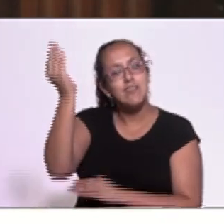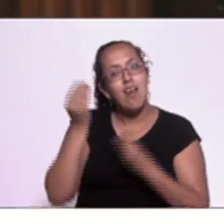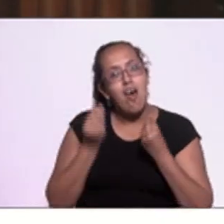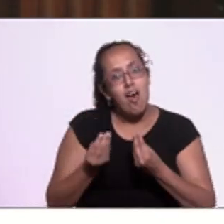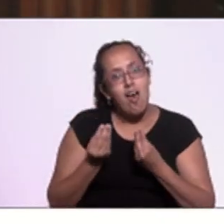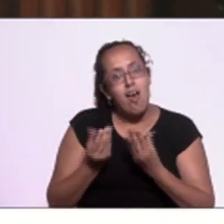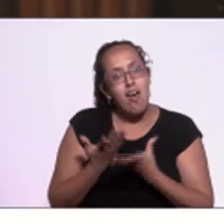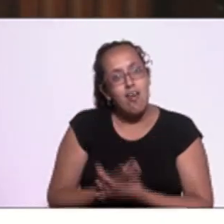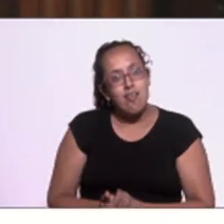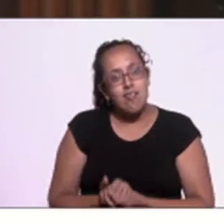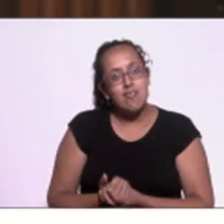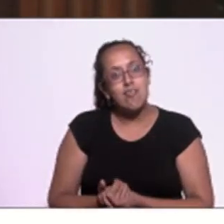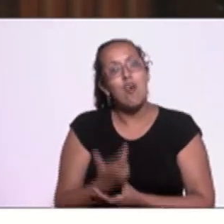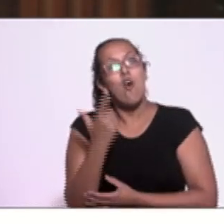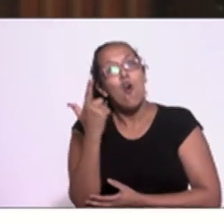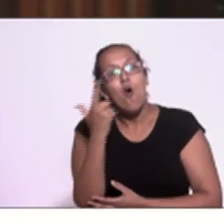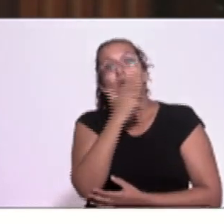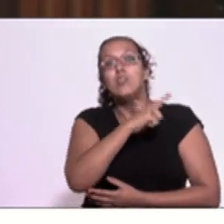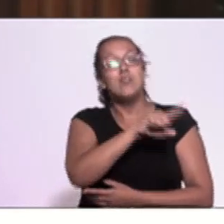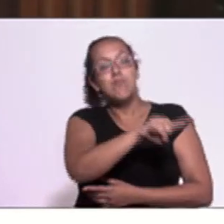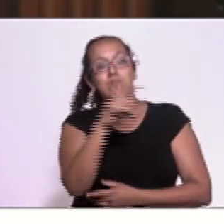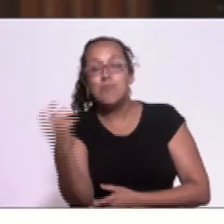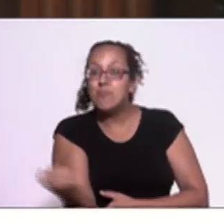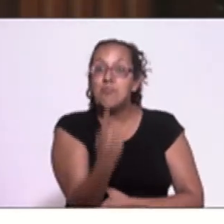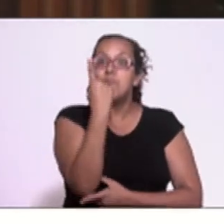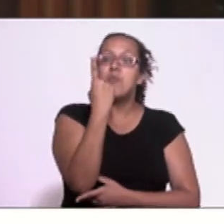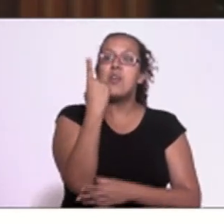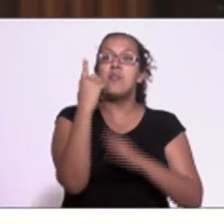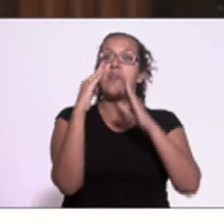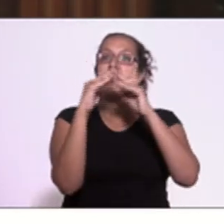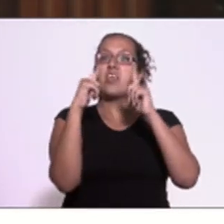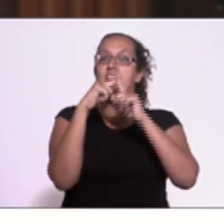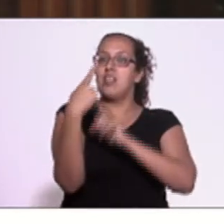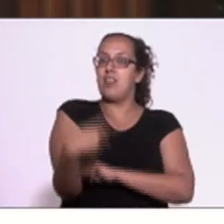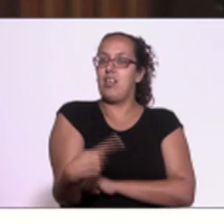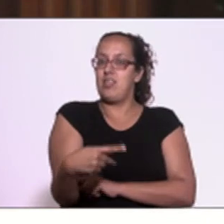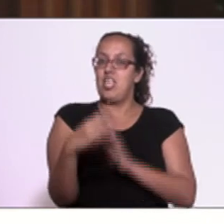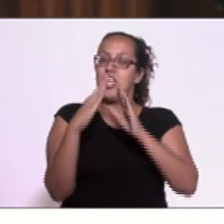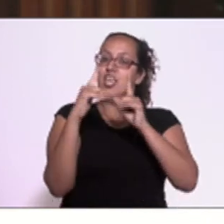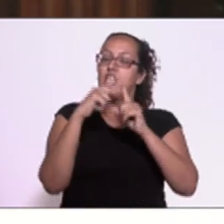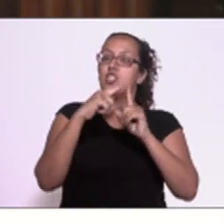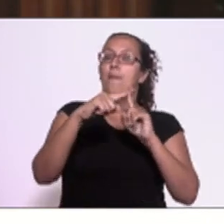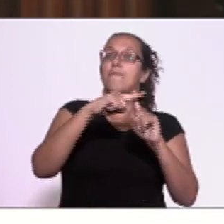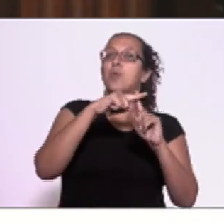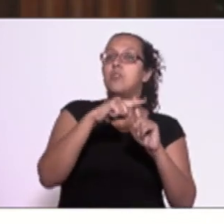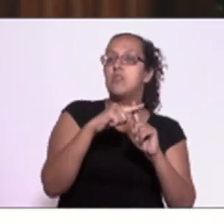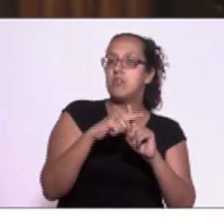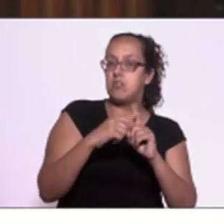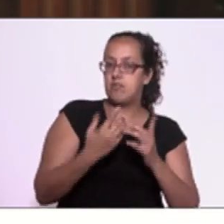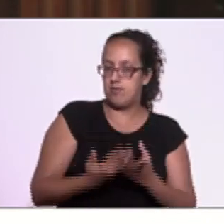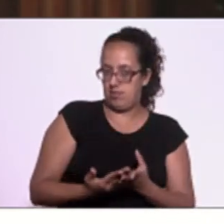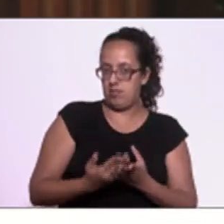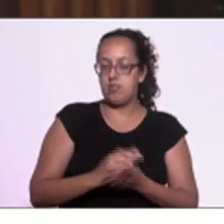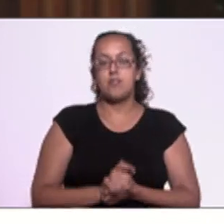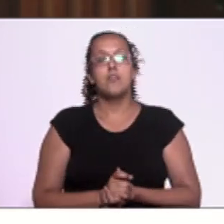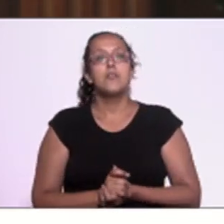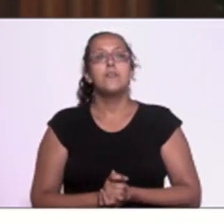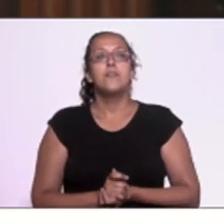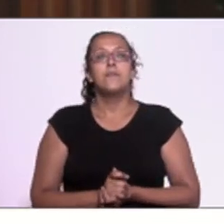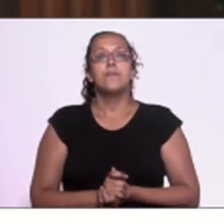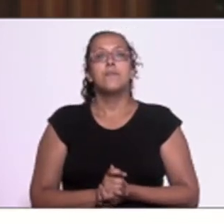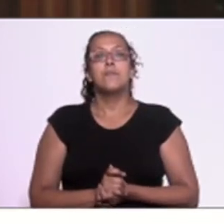para conseguir o primeiro templo da humanidade. Assim é o nome também que é dado à igreja